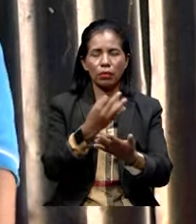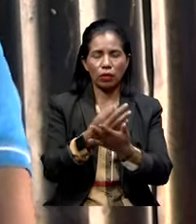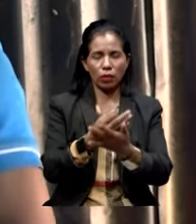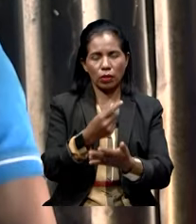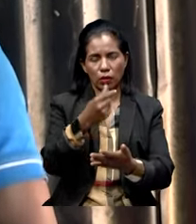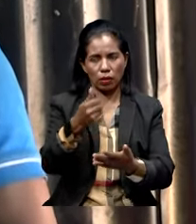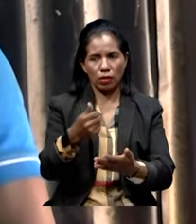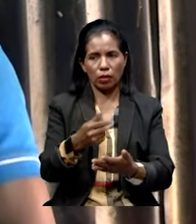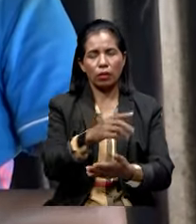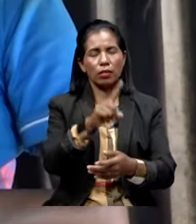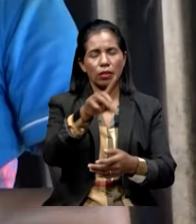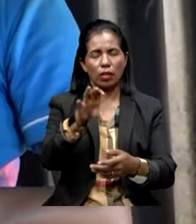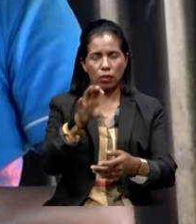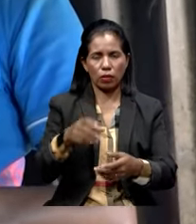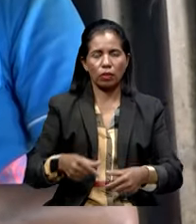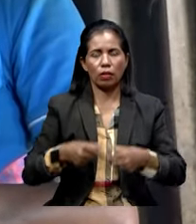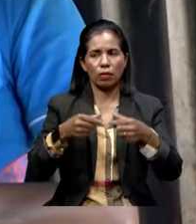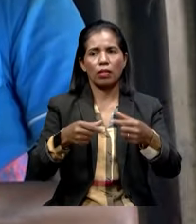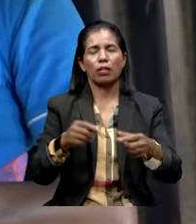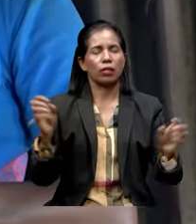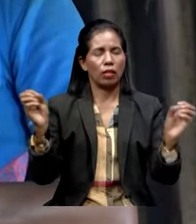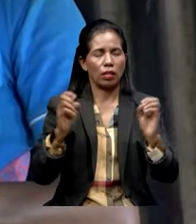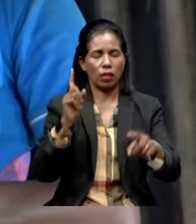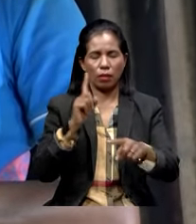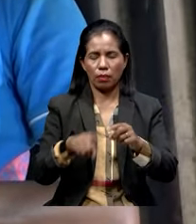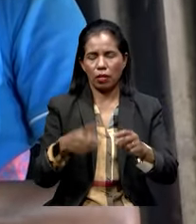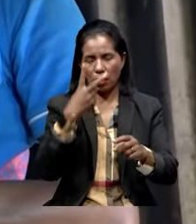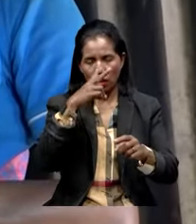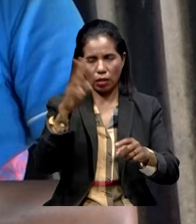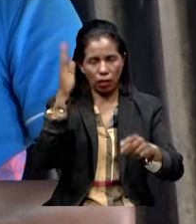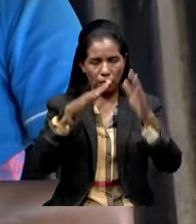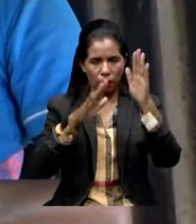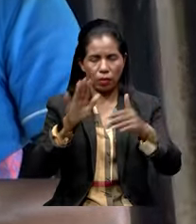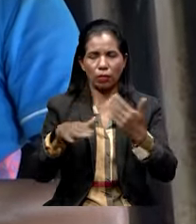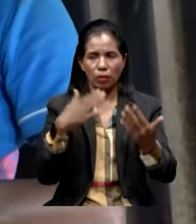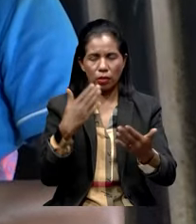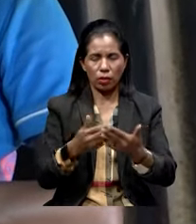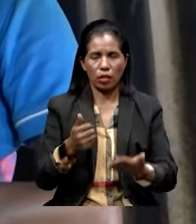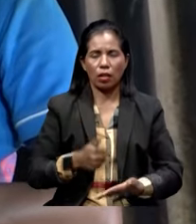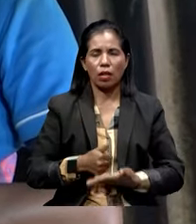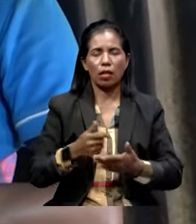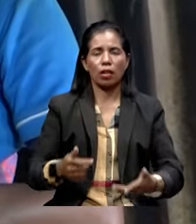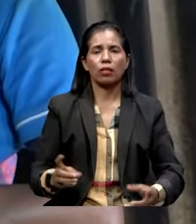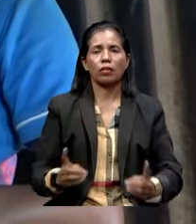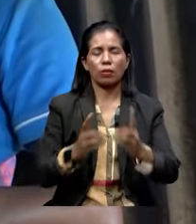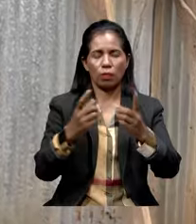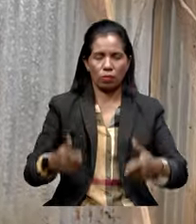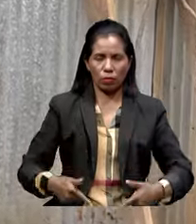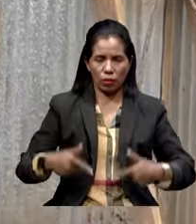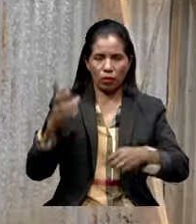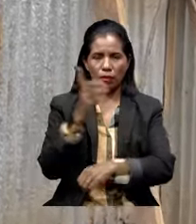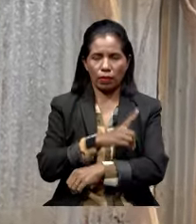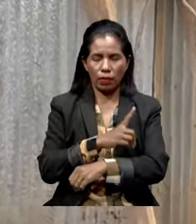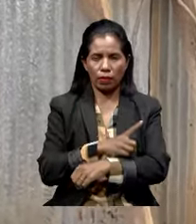soin sin dollar ita fone ne se la bele resolve ni problema sire ne pe makni enfrenta moris lor lorongye